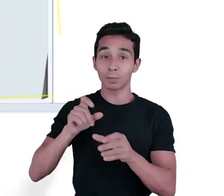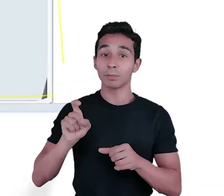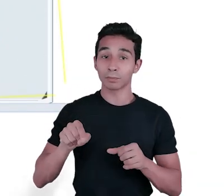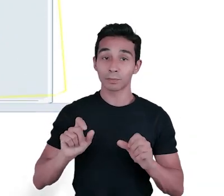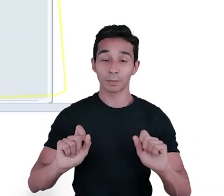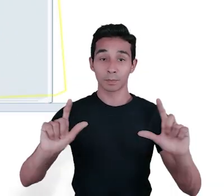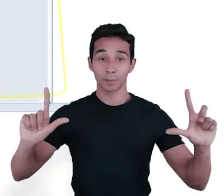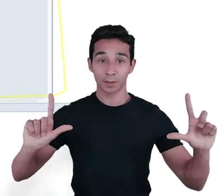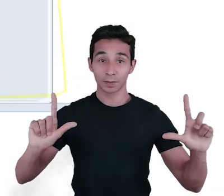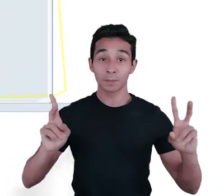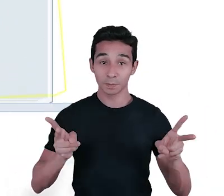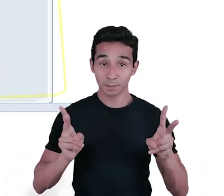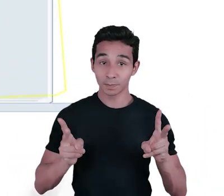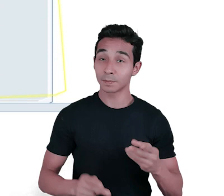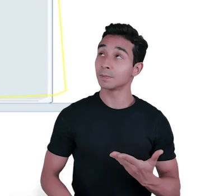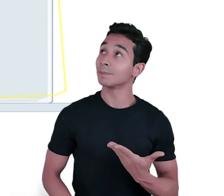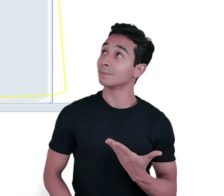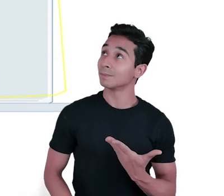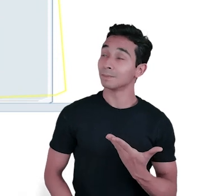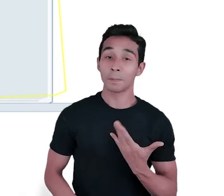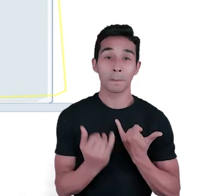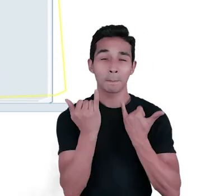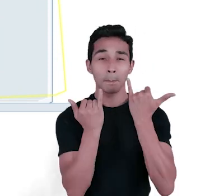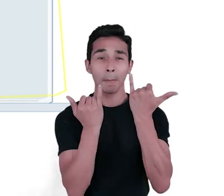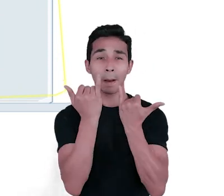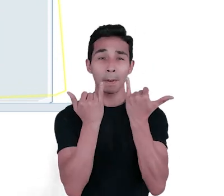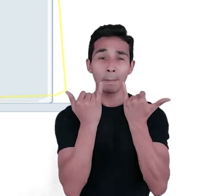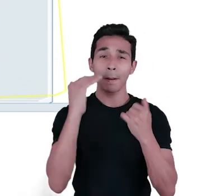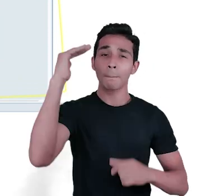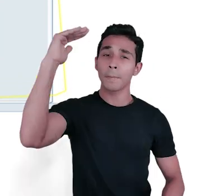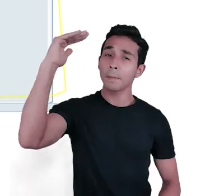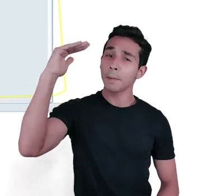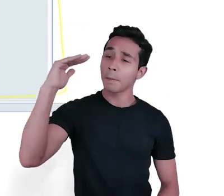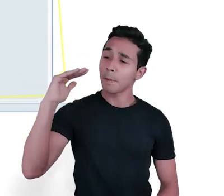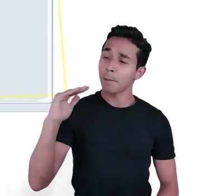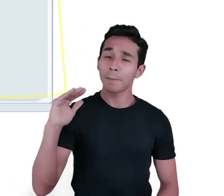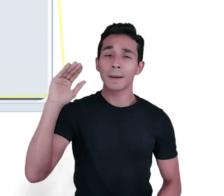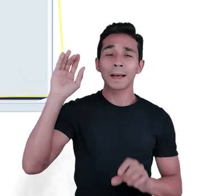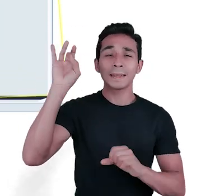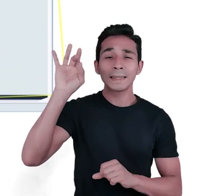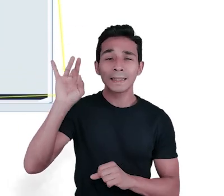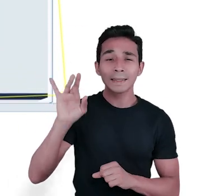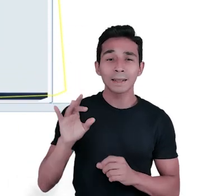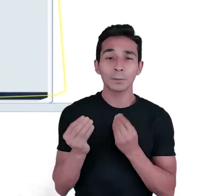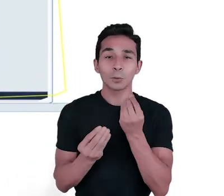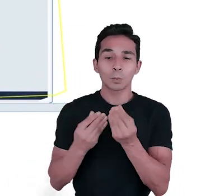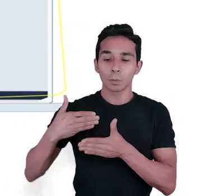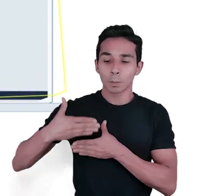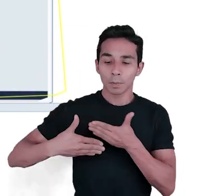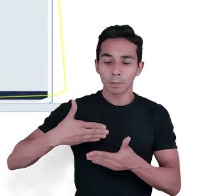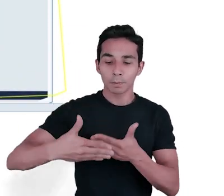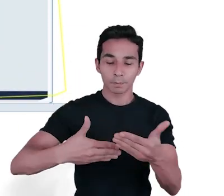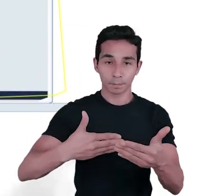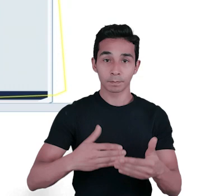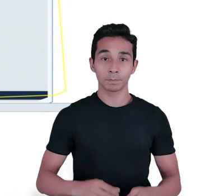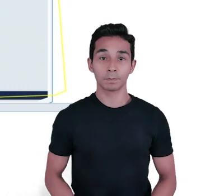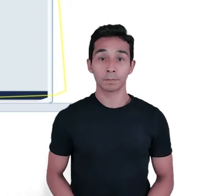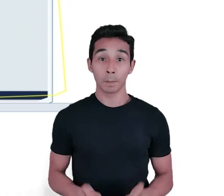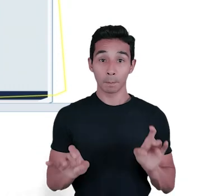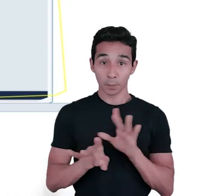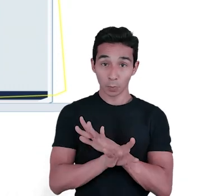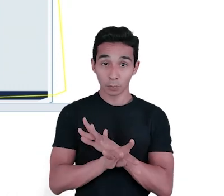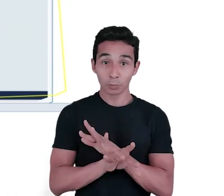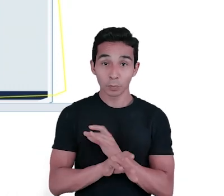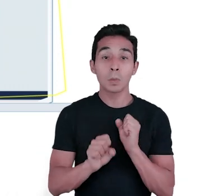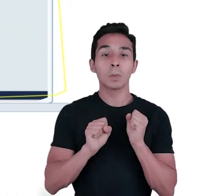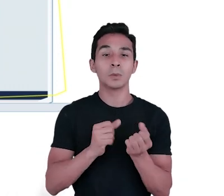acessar a página, você vai ver mais informações sobre cada serviço e como o processo funciona. Quando estiver pronto para